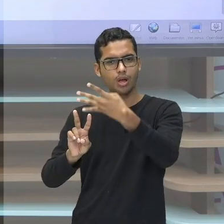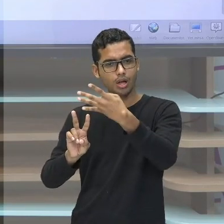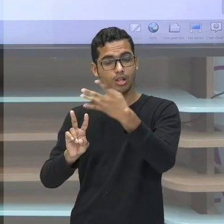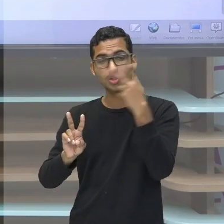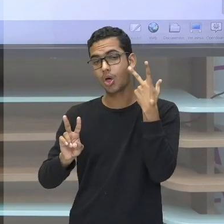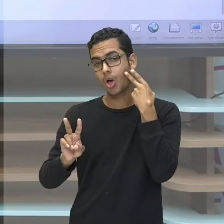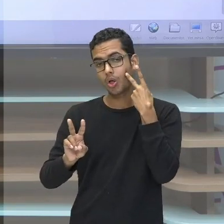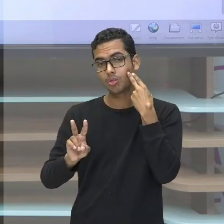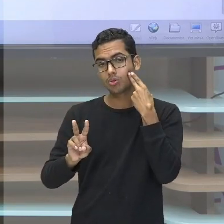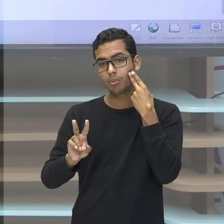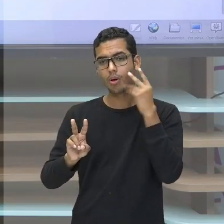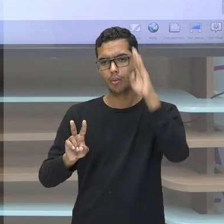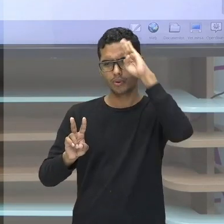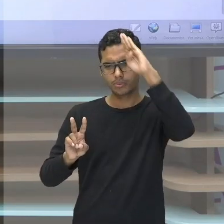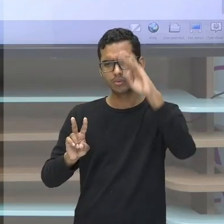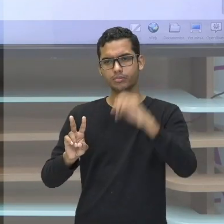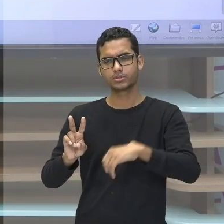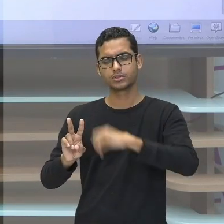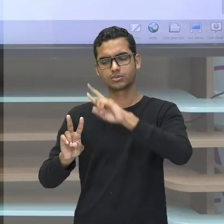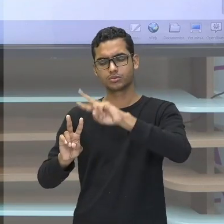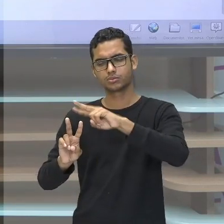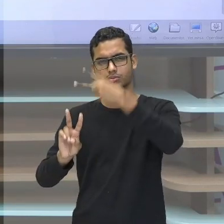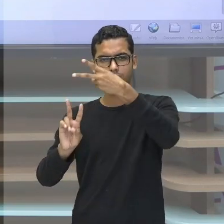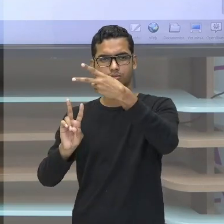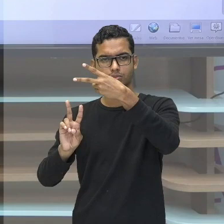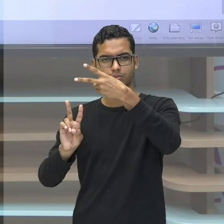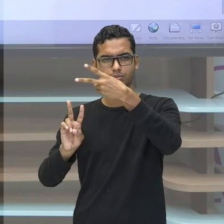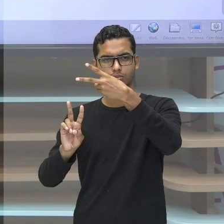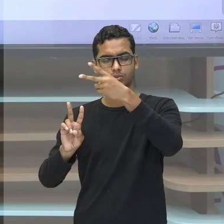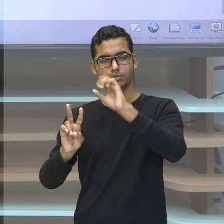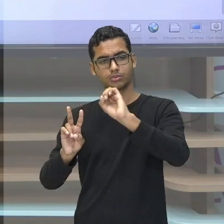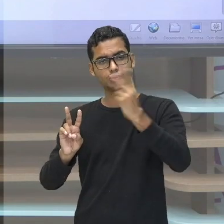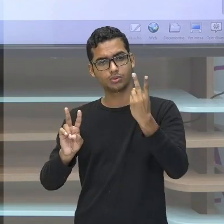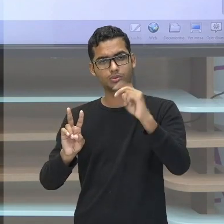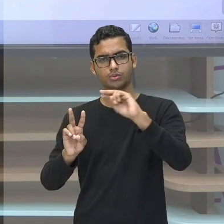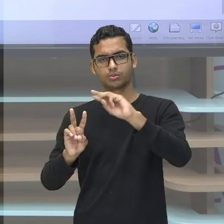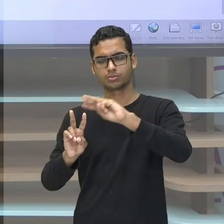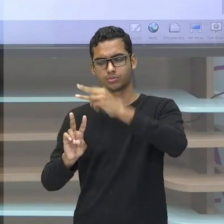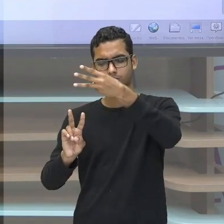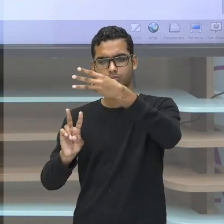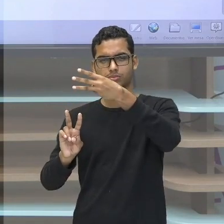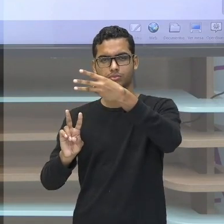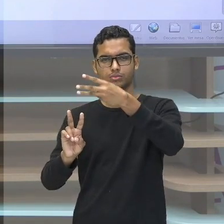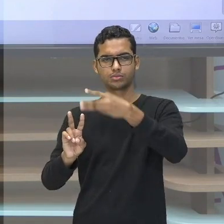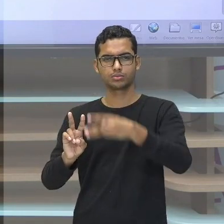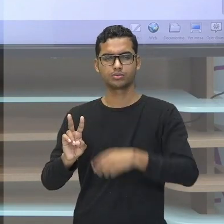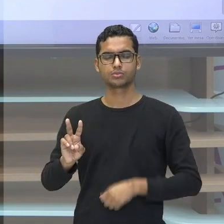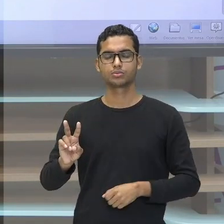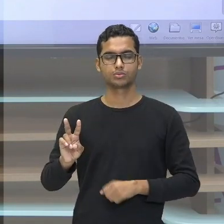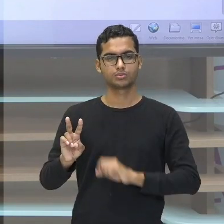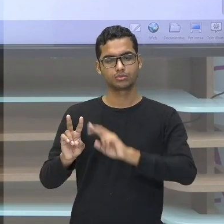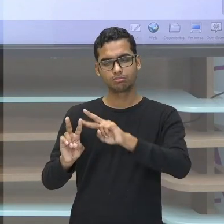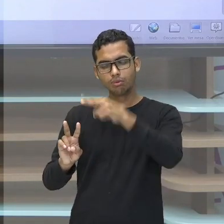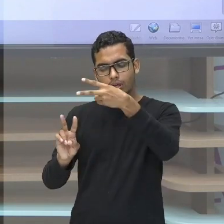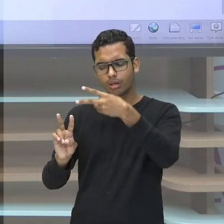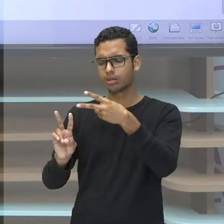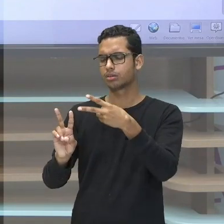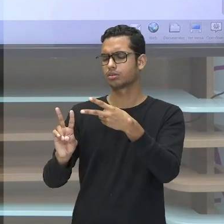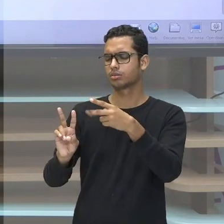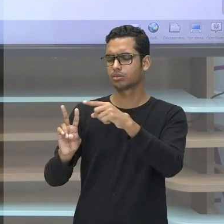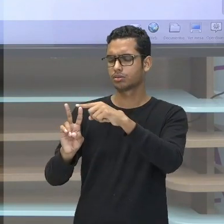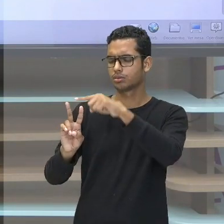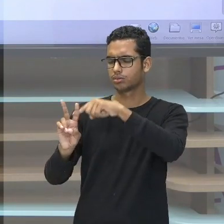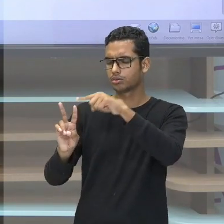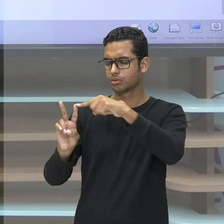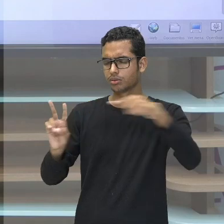quadrada, né? Ou no máximo uma raiz cúbica. Raiz quadrada de 81 é 9, né? Raiz